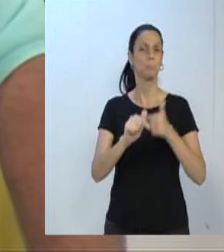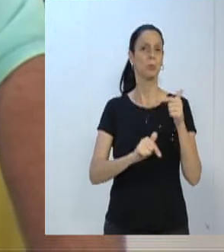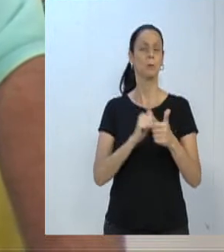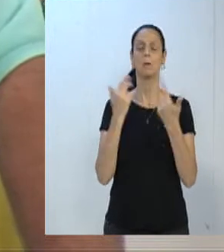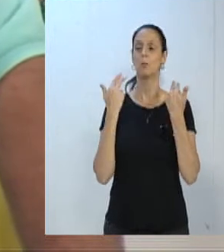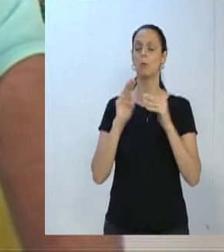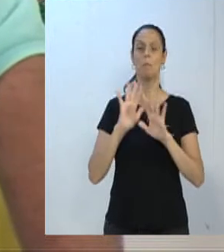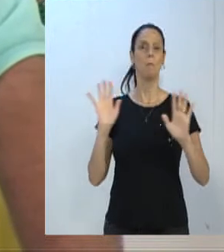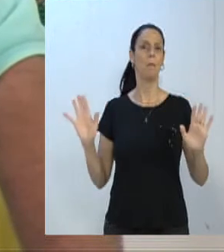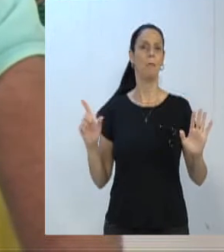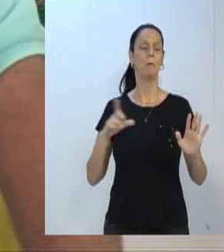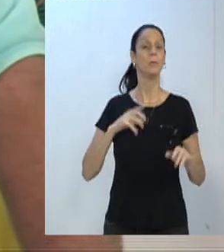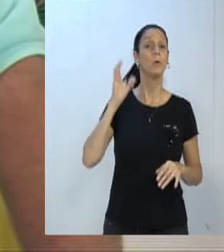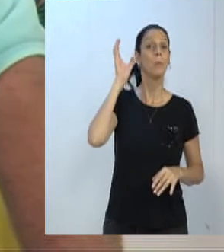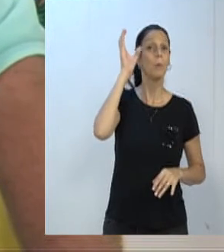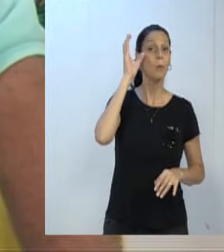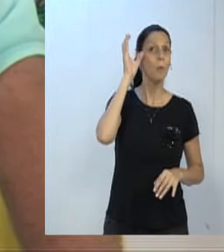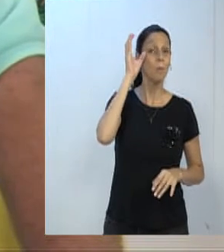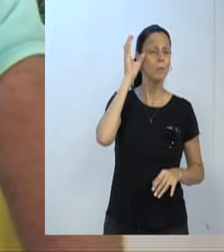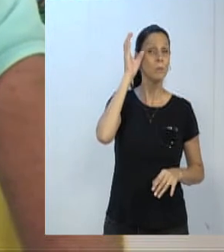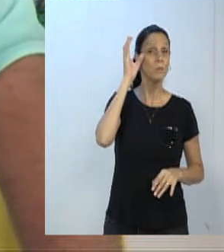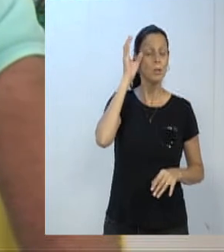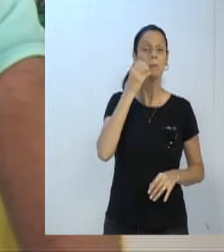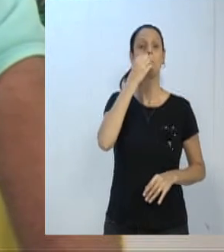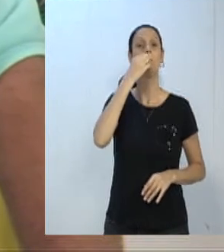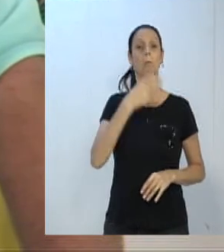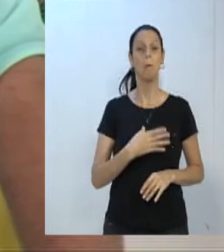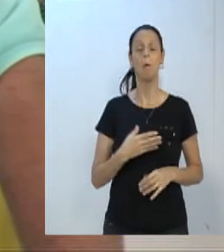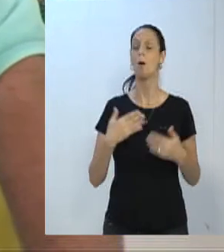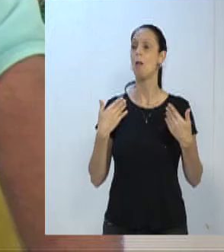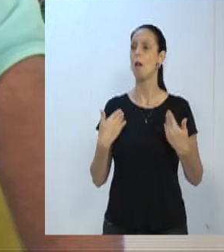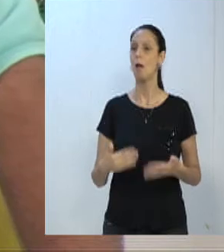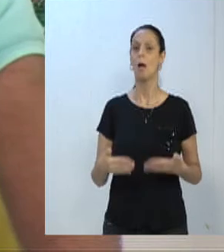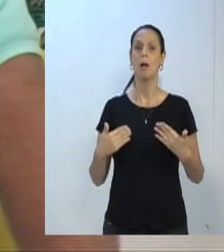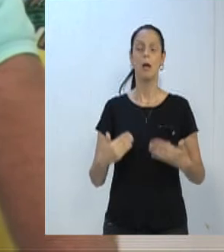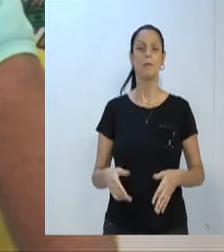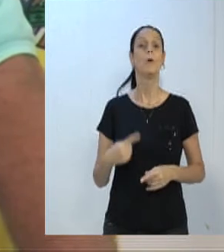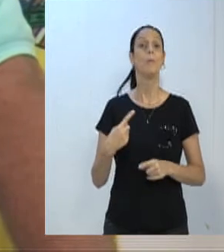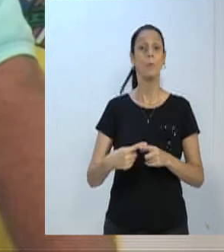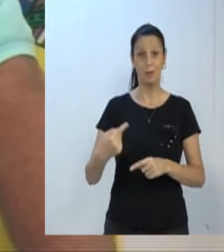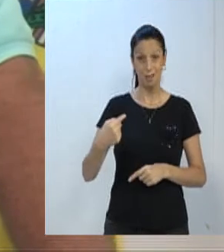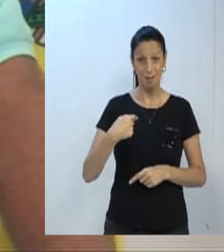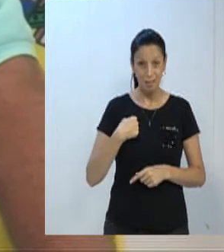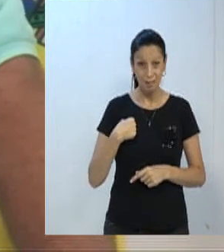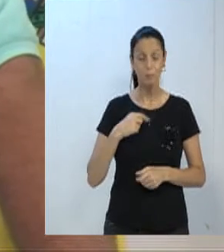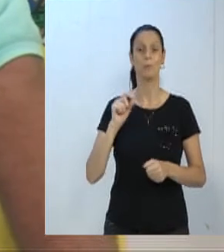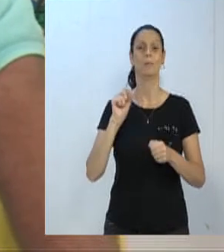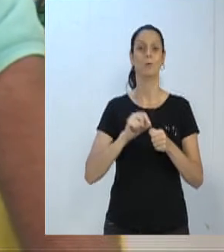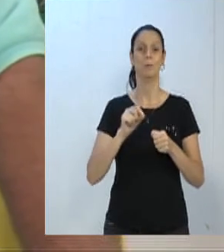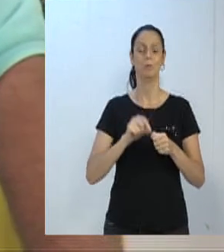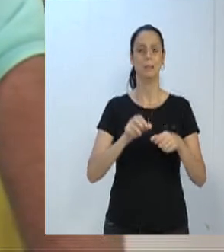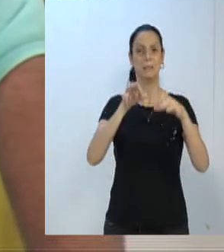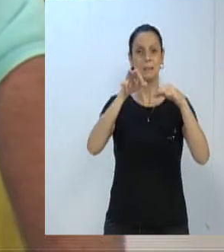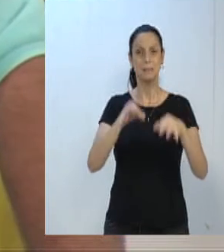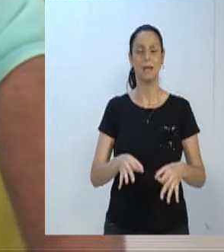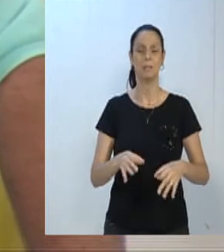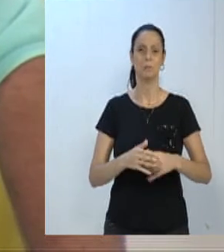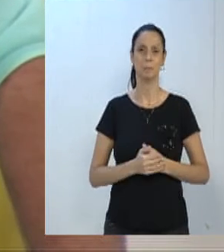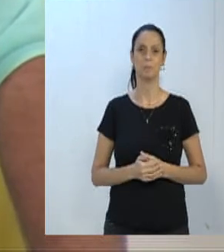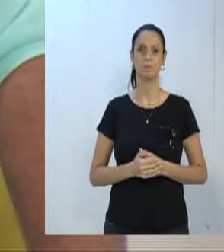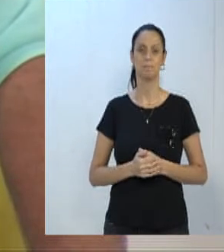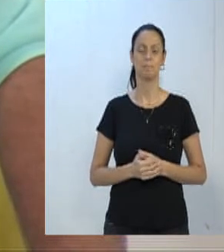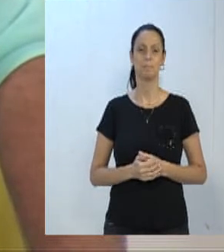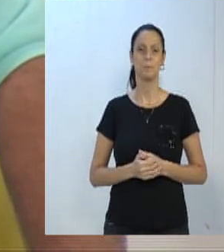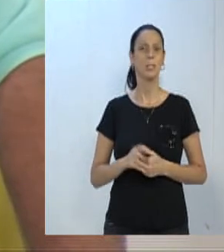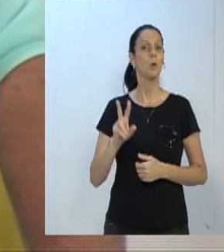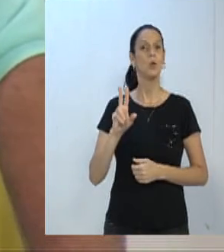com a consciência limpa que fiz o que é o correto não prevaliei de maneira nenhuma nunca